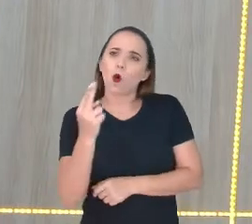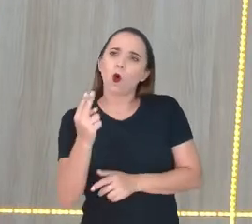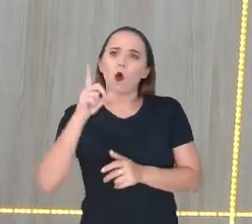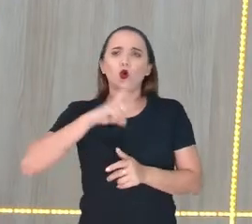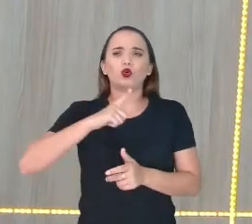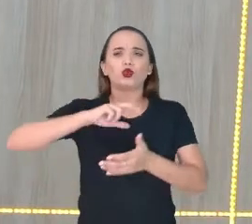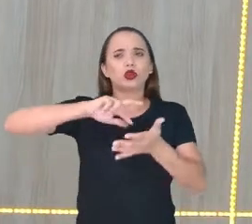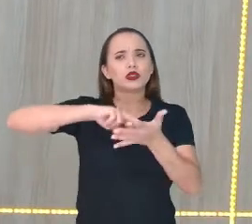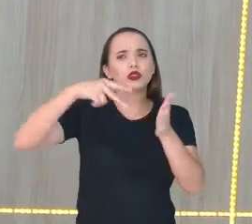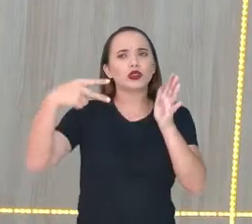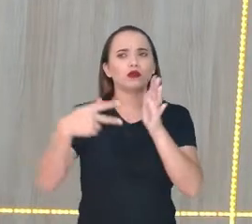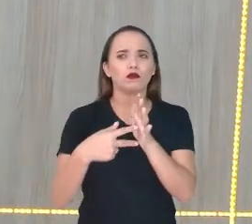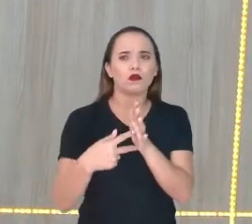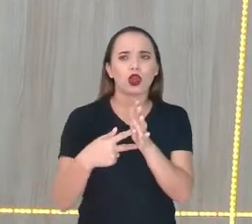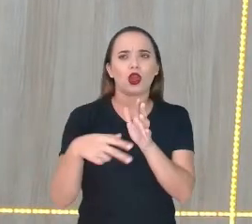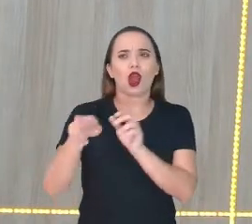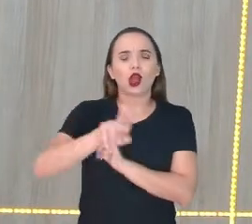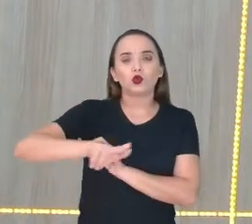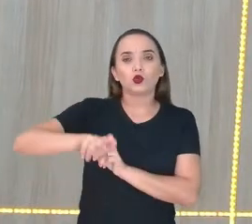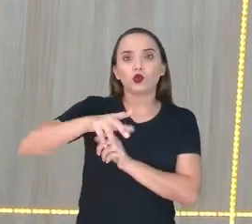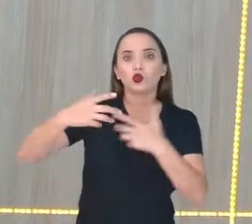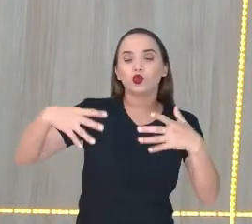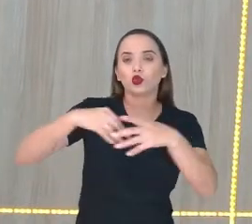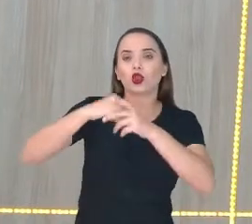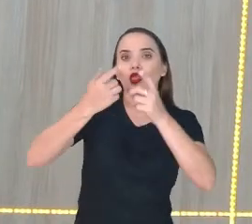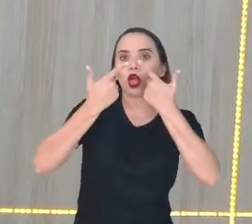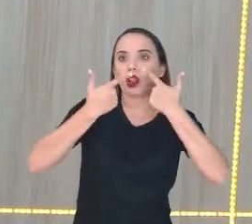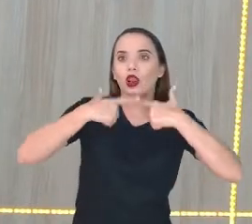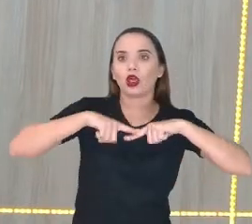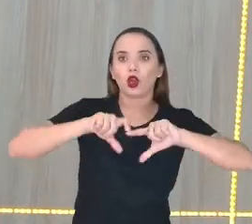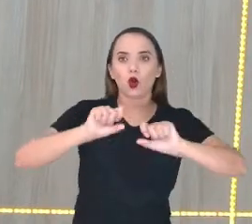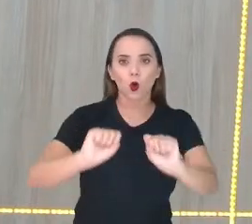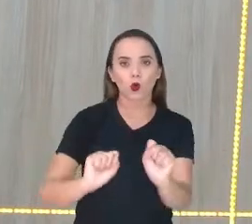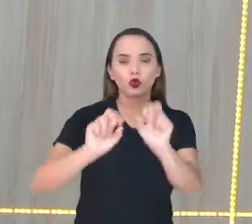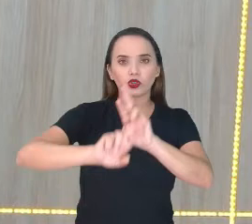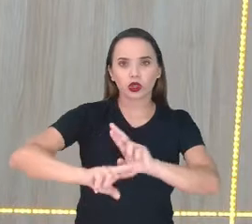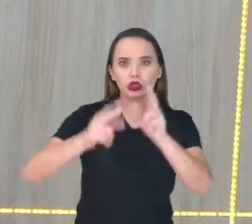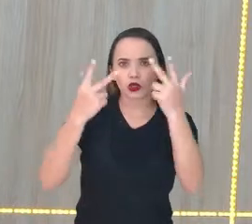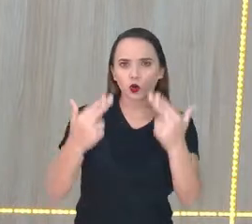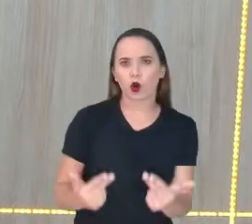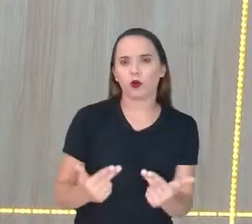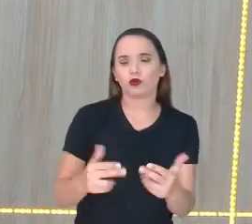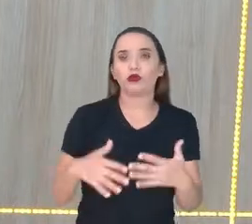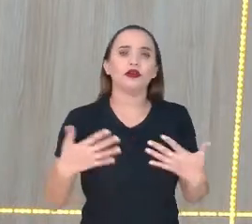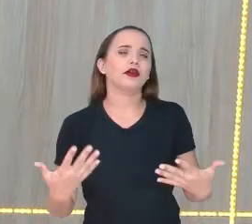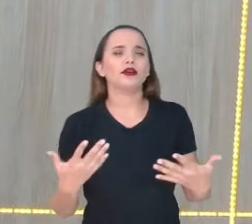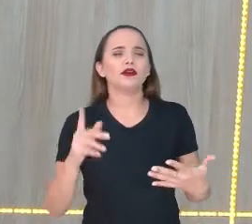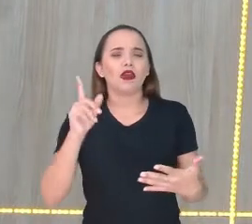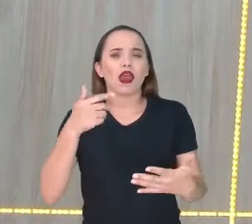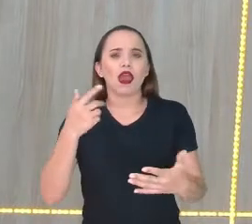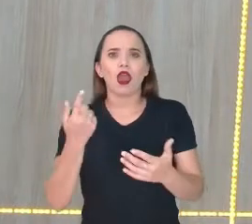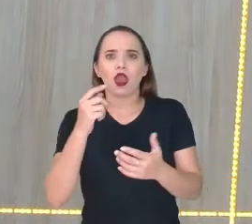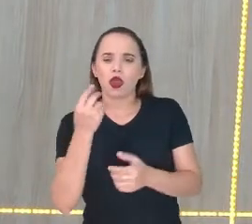que opinião é sinônimo de argumento? O que vocês me dizem? Contem aí no